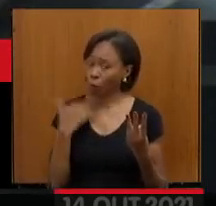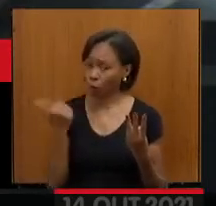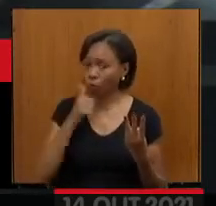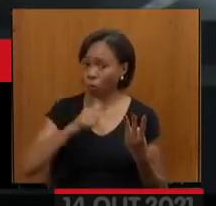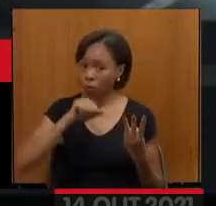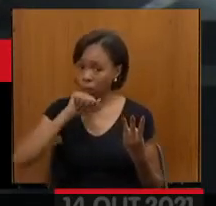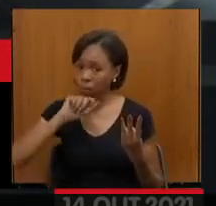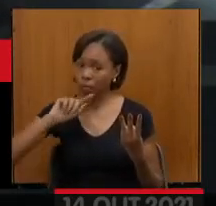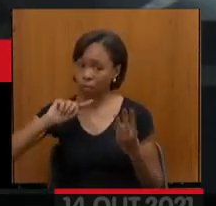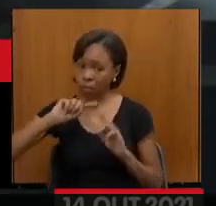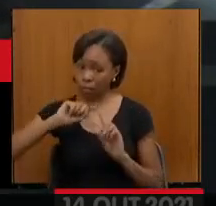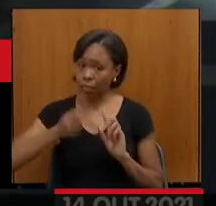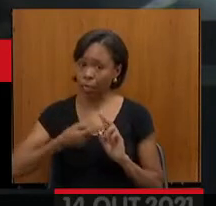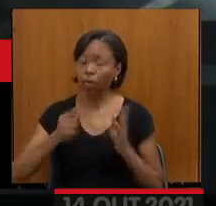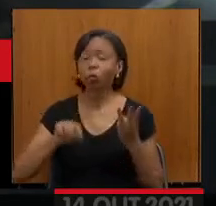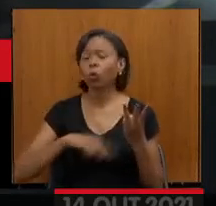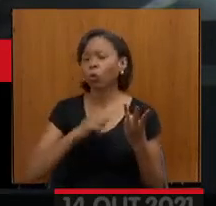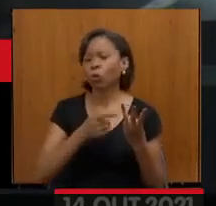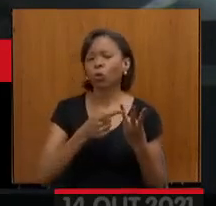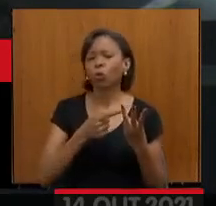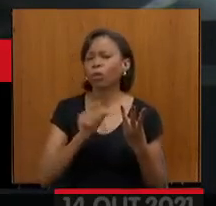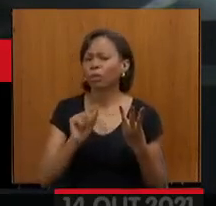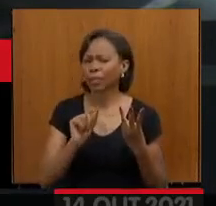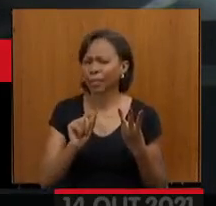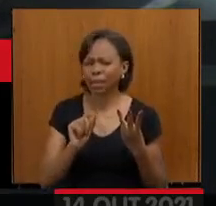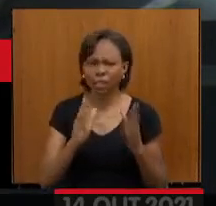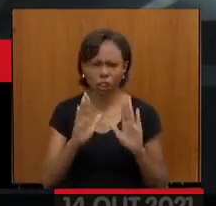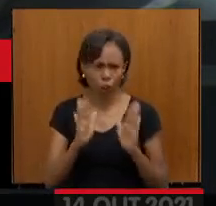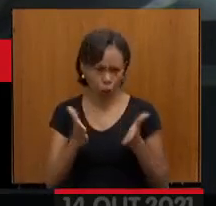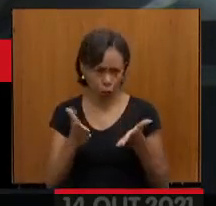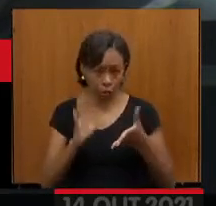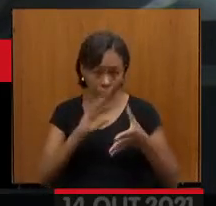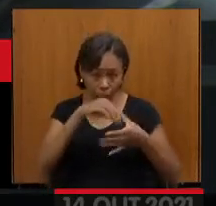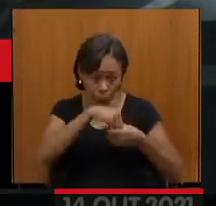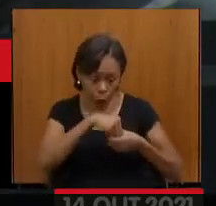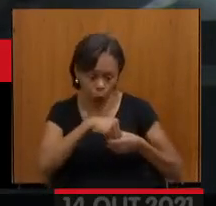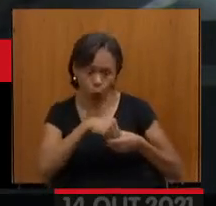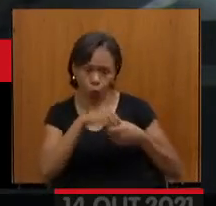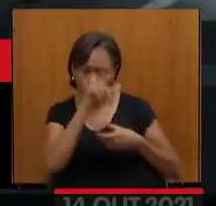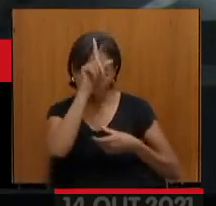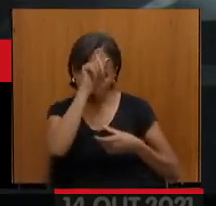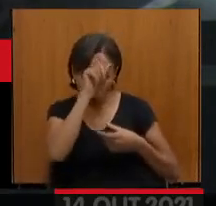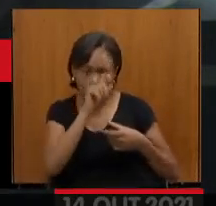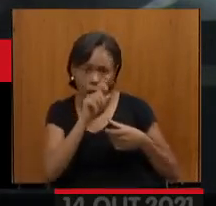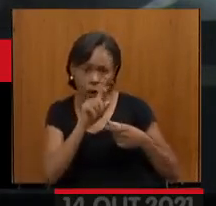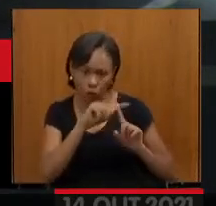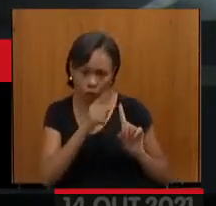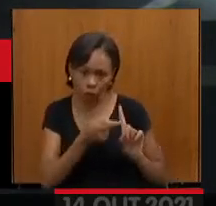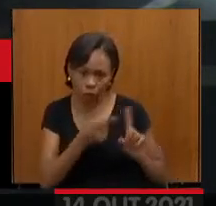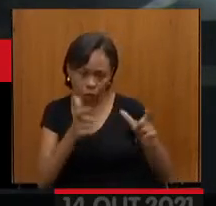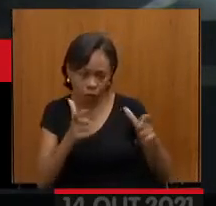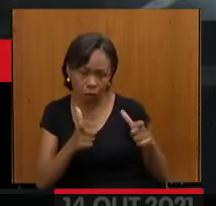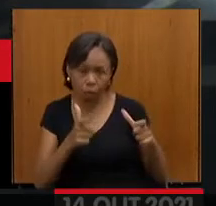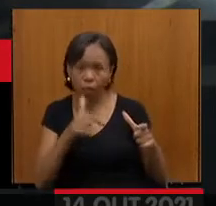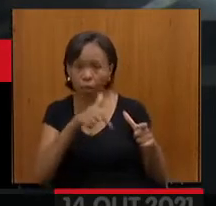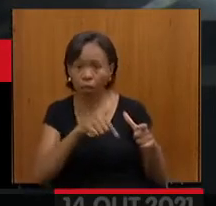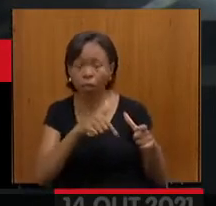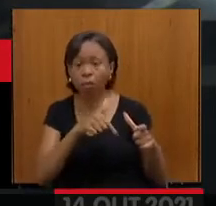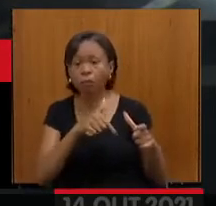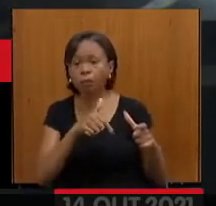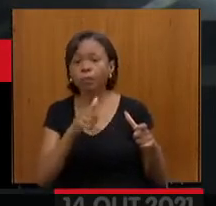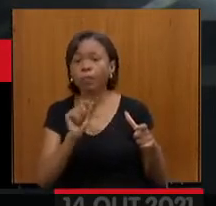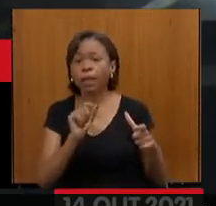que é, na chegada, quer dizer, estando já numa maternidade, a aplicação, na verdade,